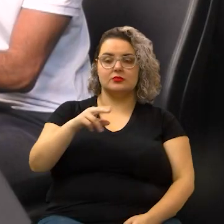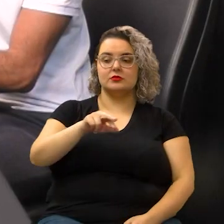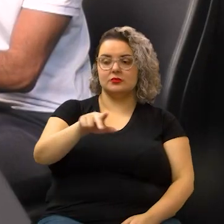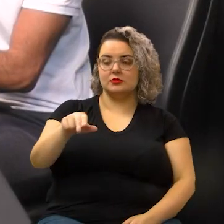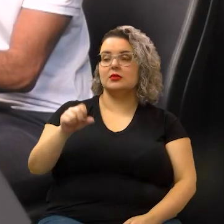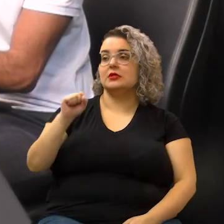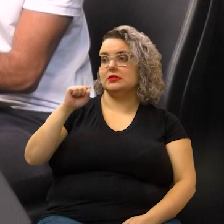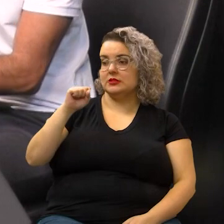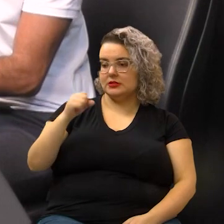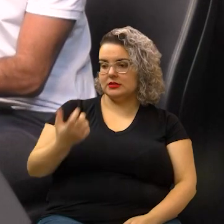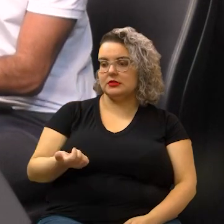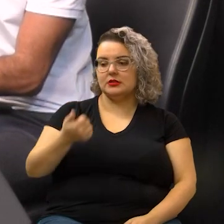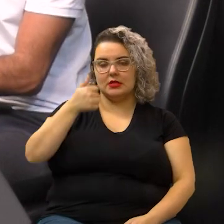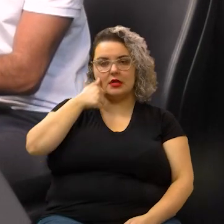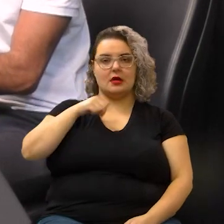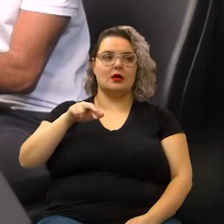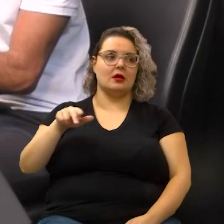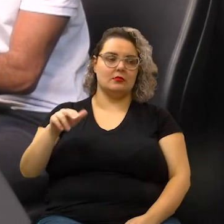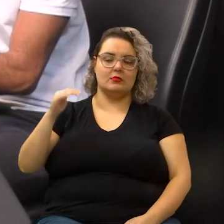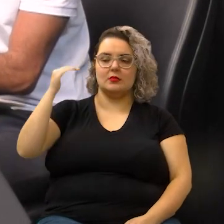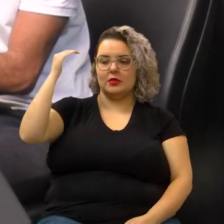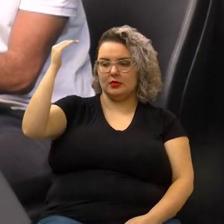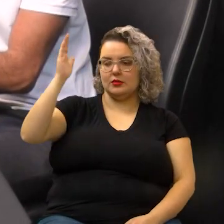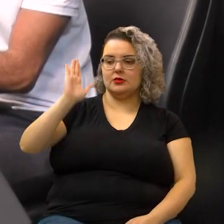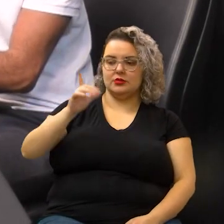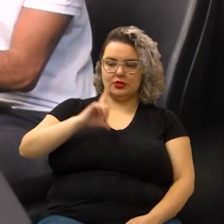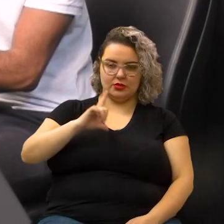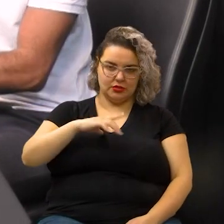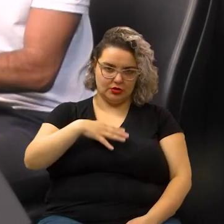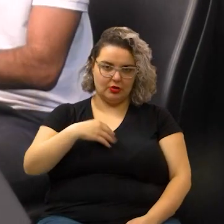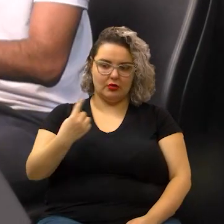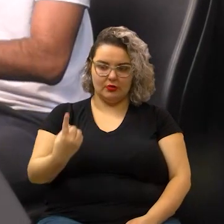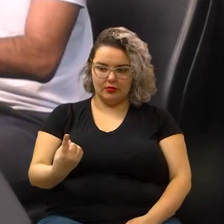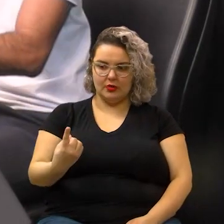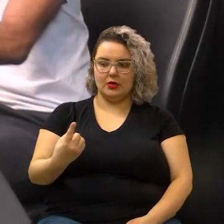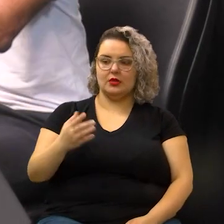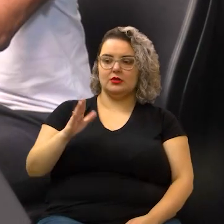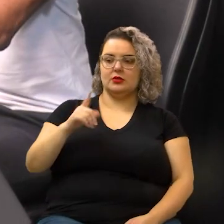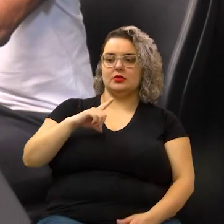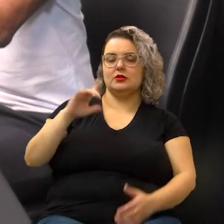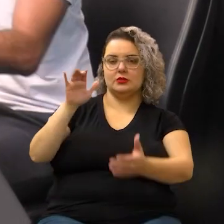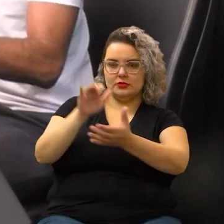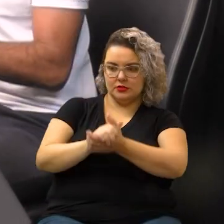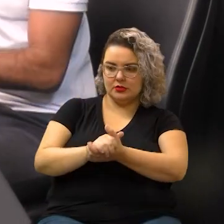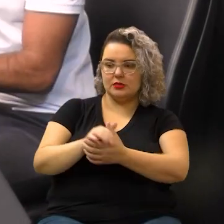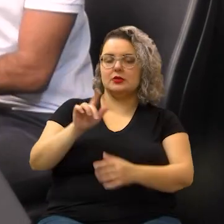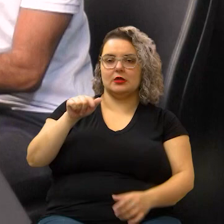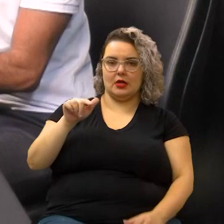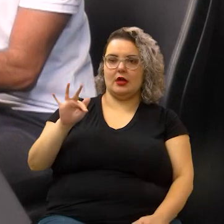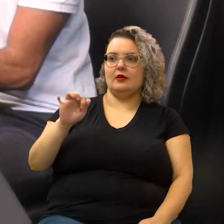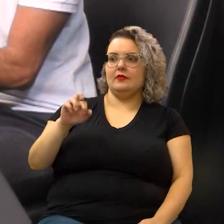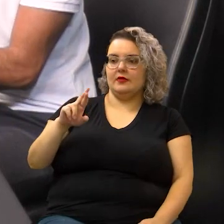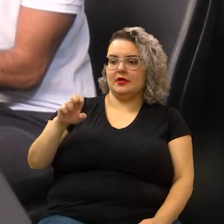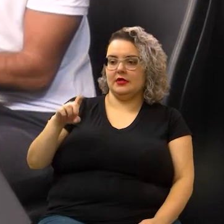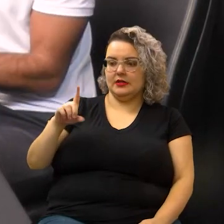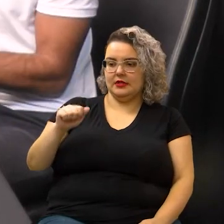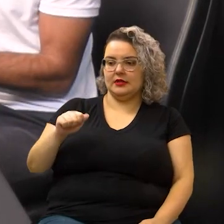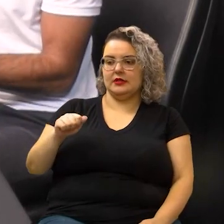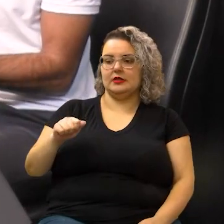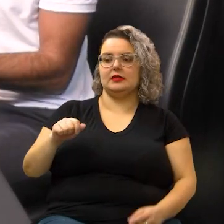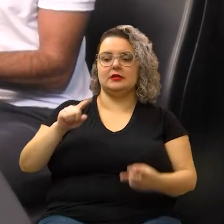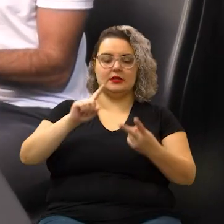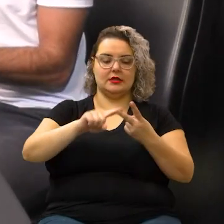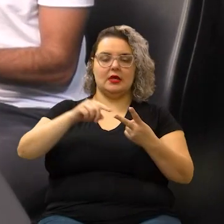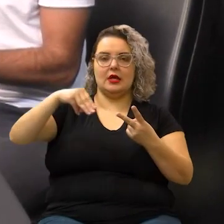3 irmãos. Aí minha irmã mais velha já tinha um filho, já tinha um casamento, que é a Fernanda. A minha irmã